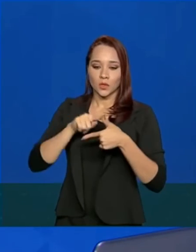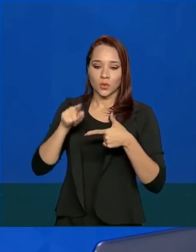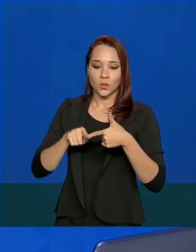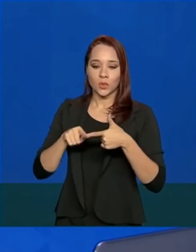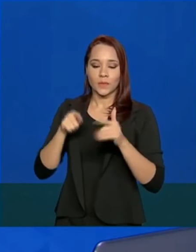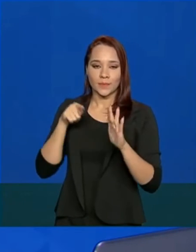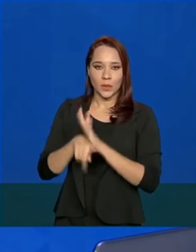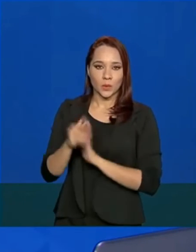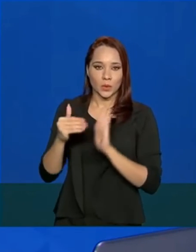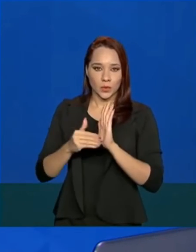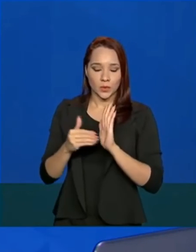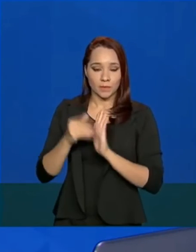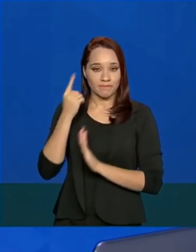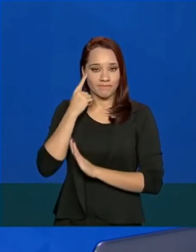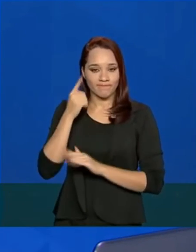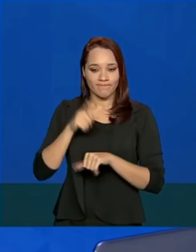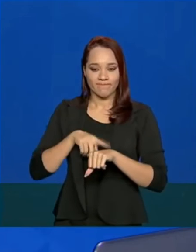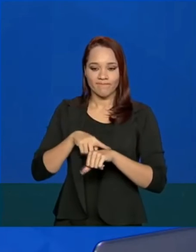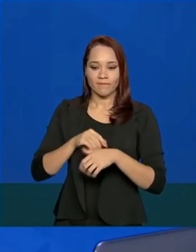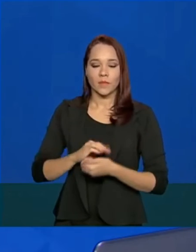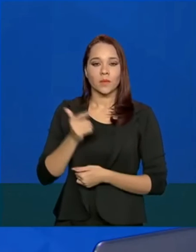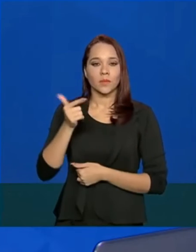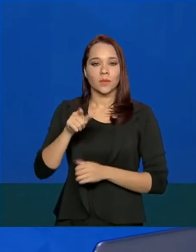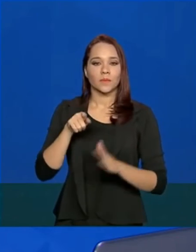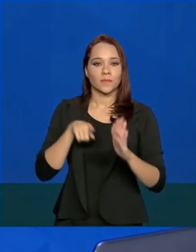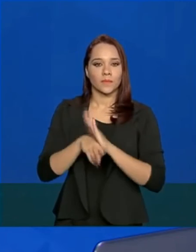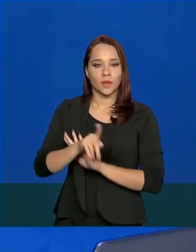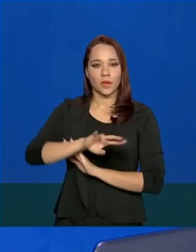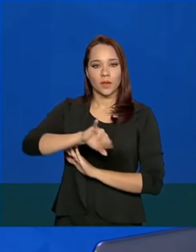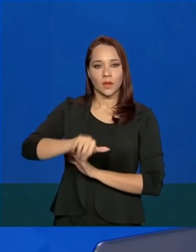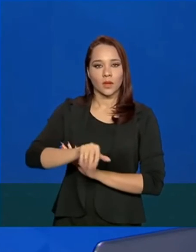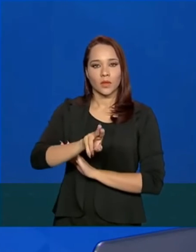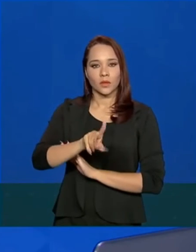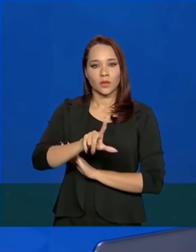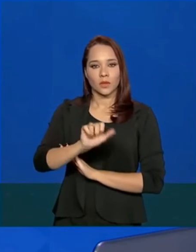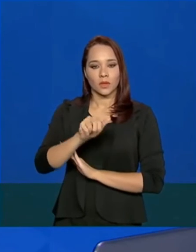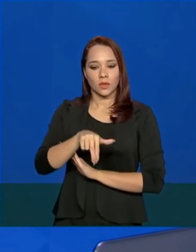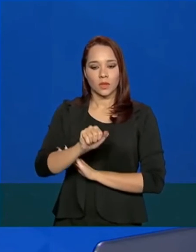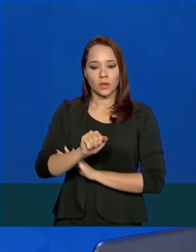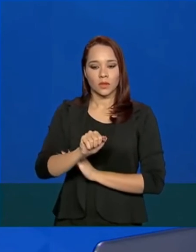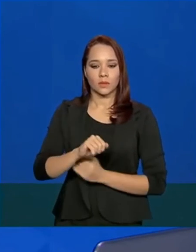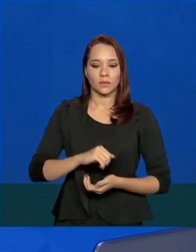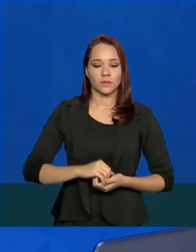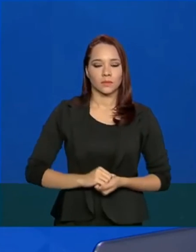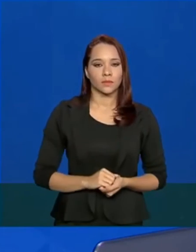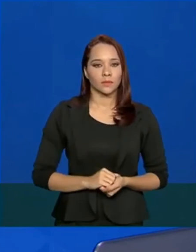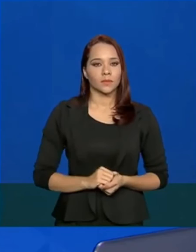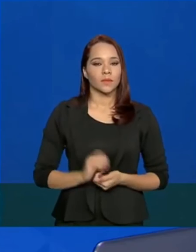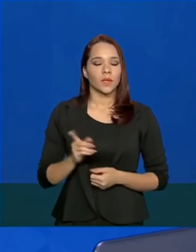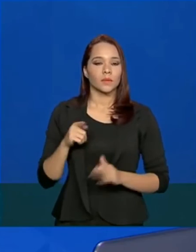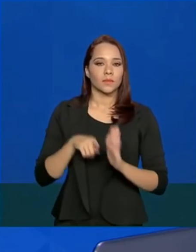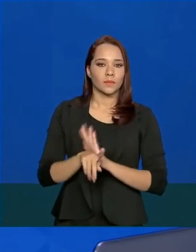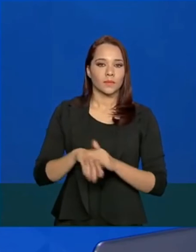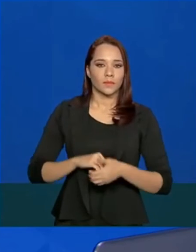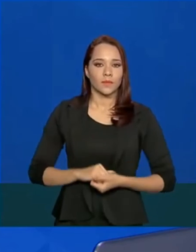perguntas, considerando o tempo. A próxima pergunta é da Juliana Cointafé, do Jornal Metrópolis, que faz a